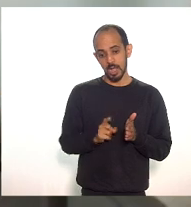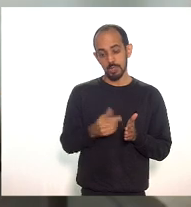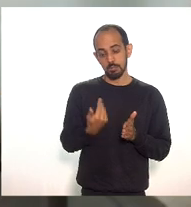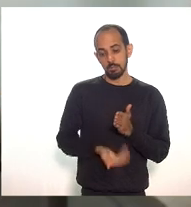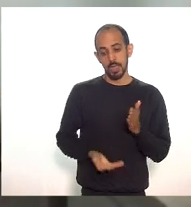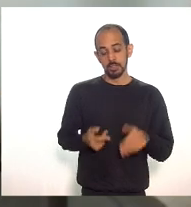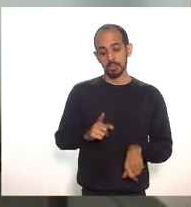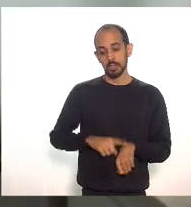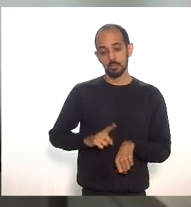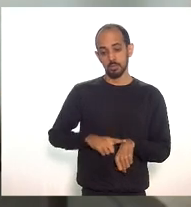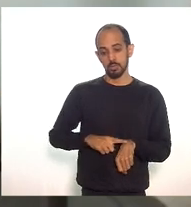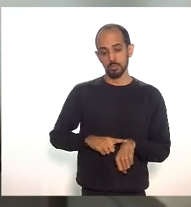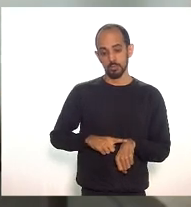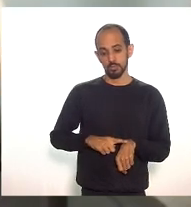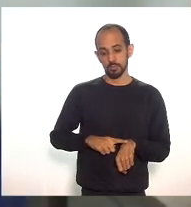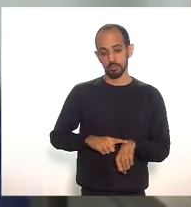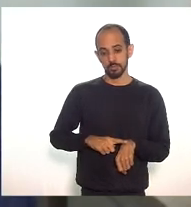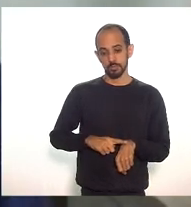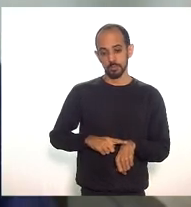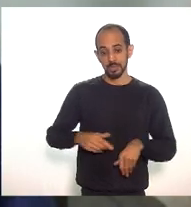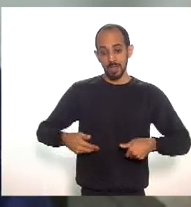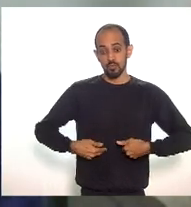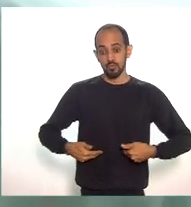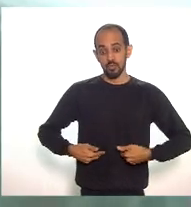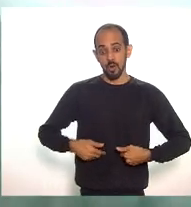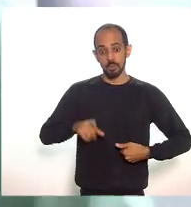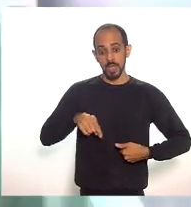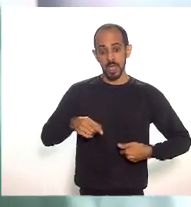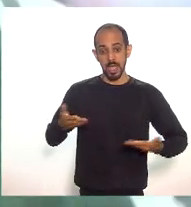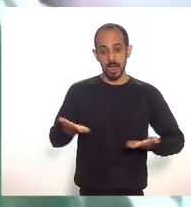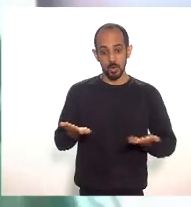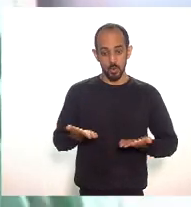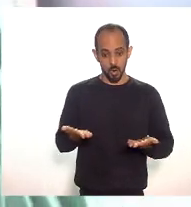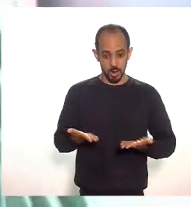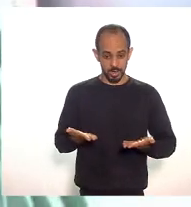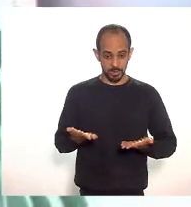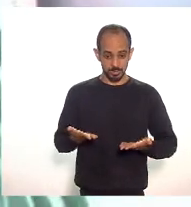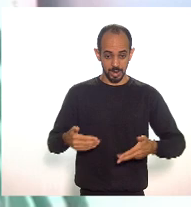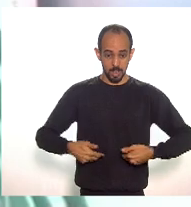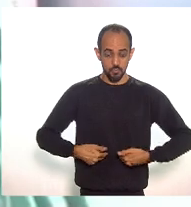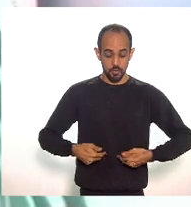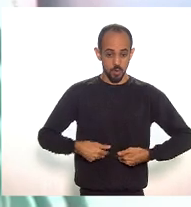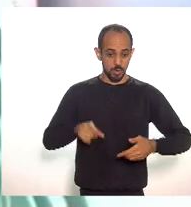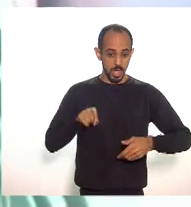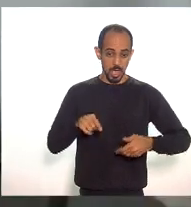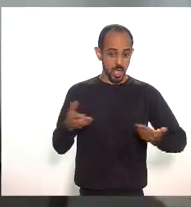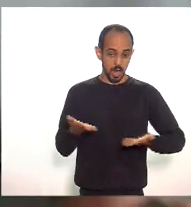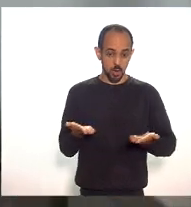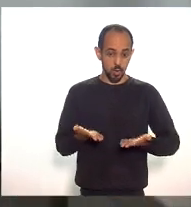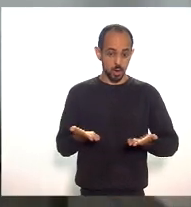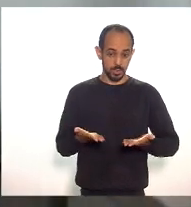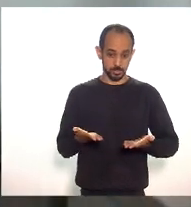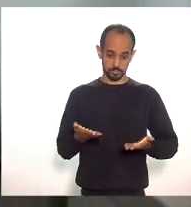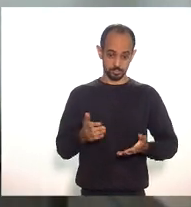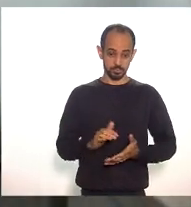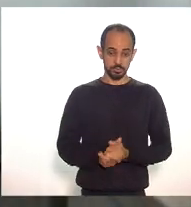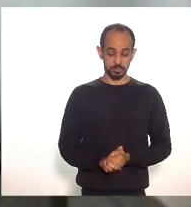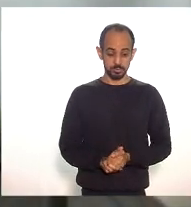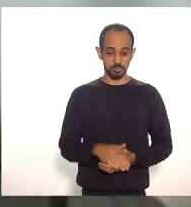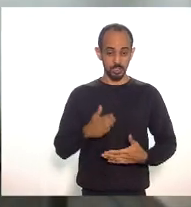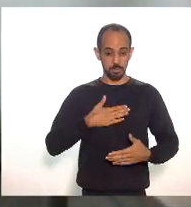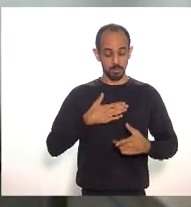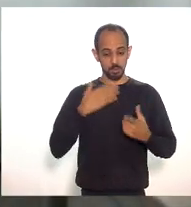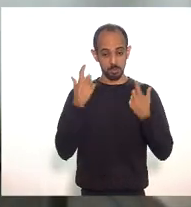tempo EA forma e agora dá um chata fome agora a forma e agora essa minha